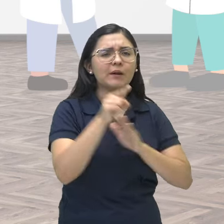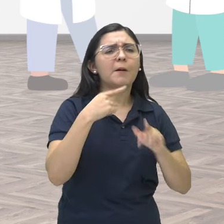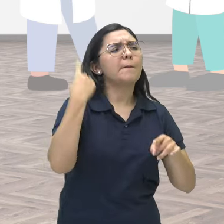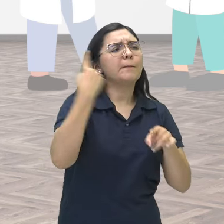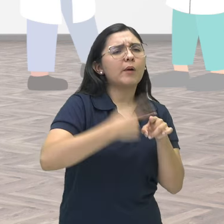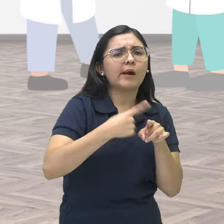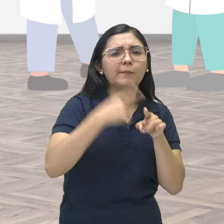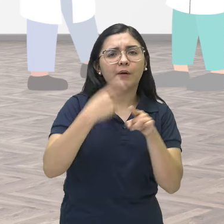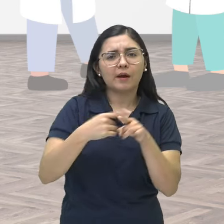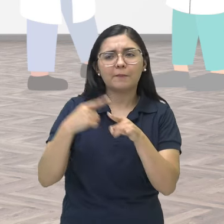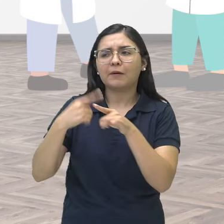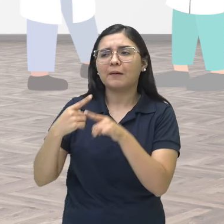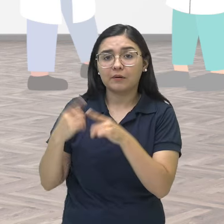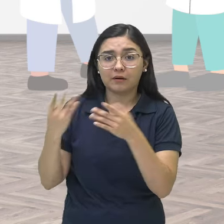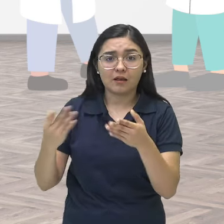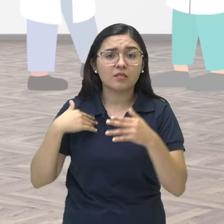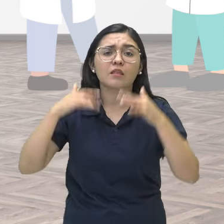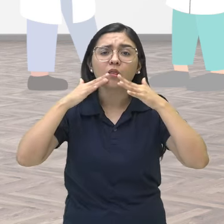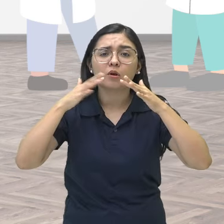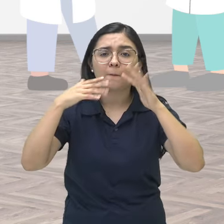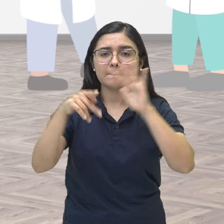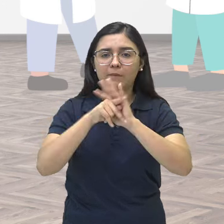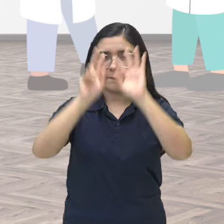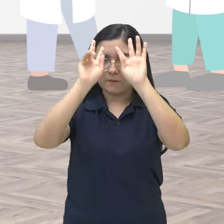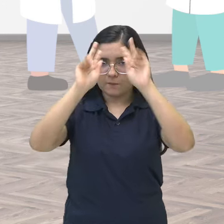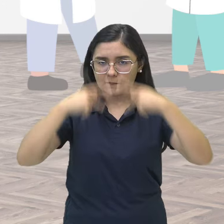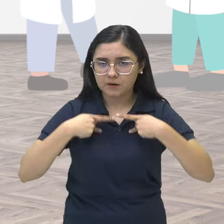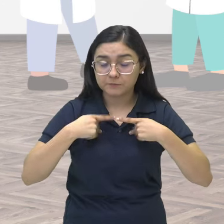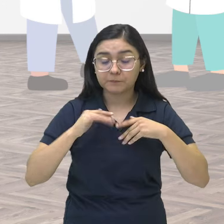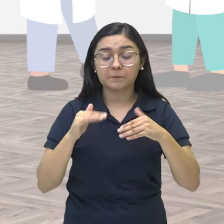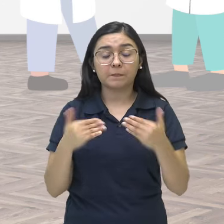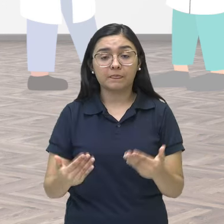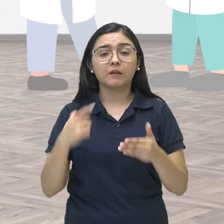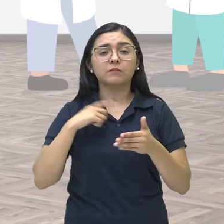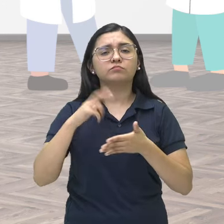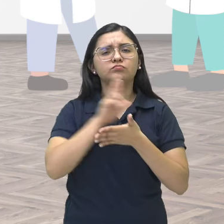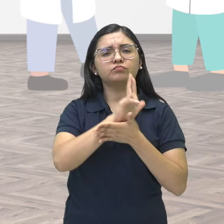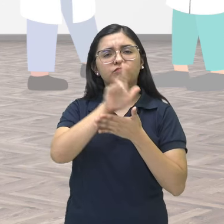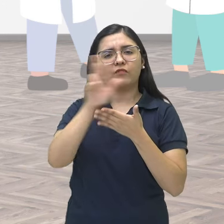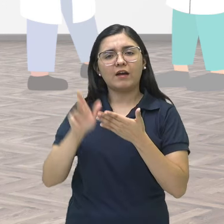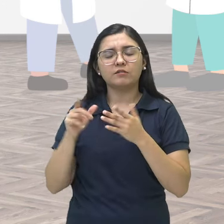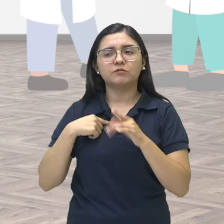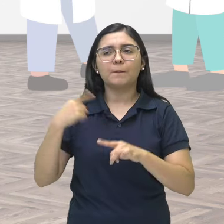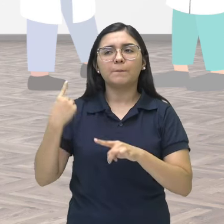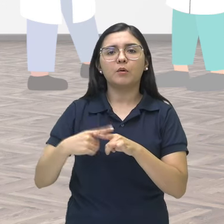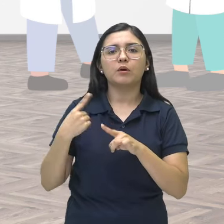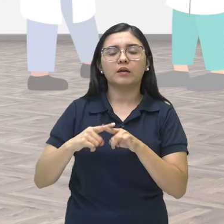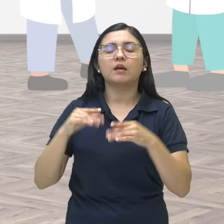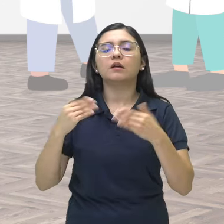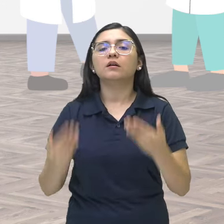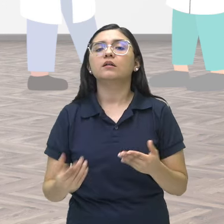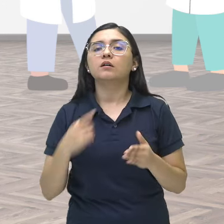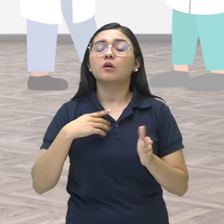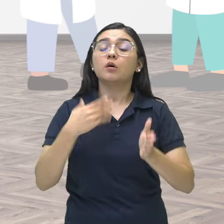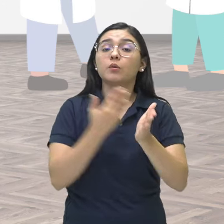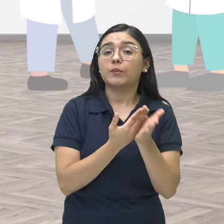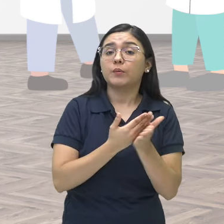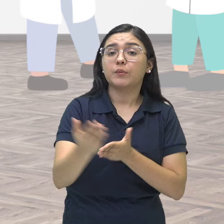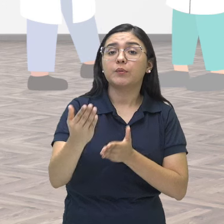natural, da curiosidade humana, né? Então, a partir de vários porquês que surgiram